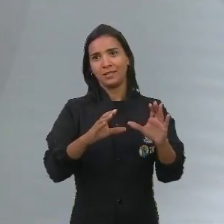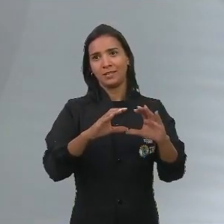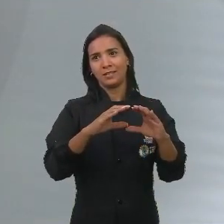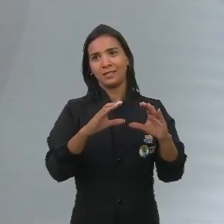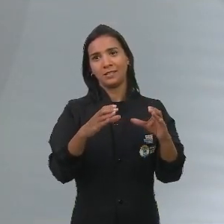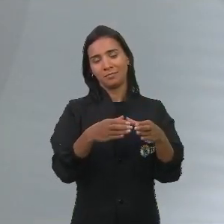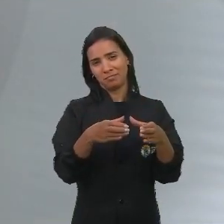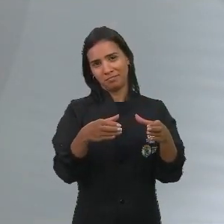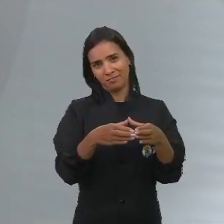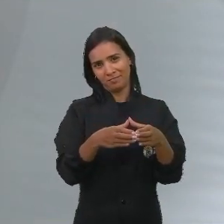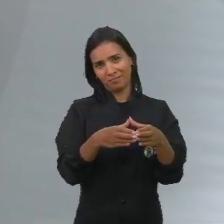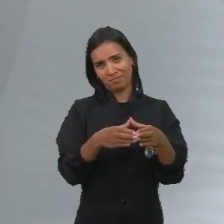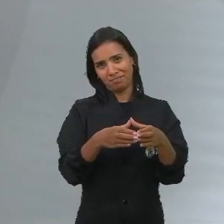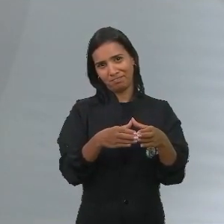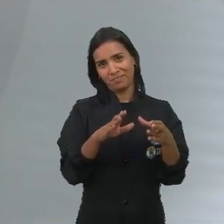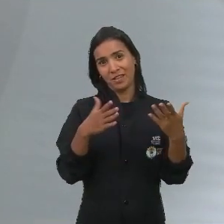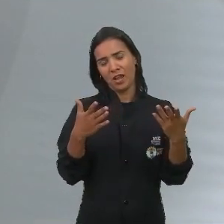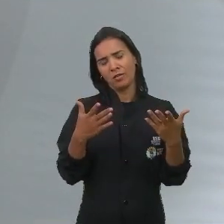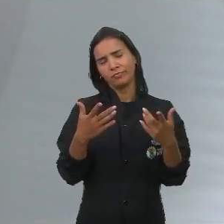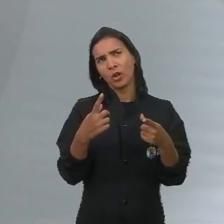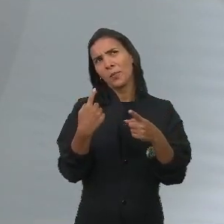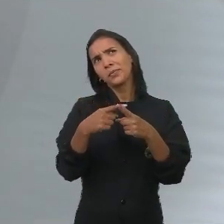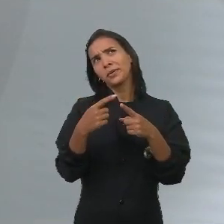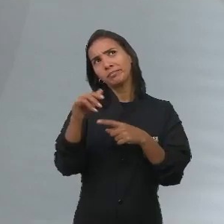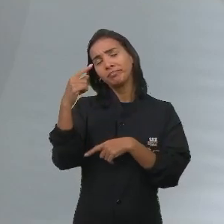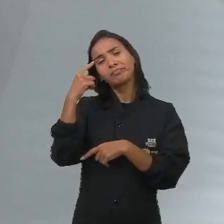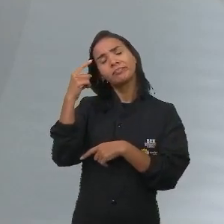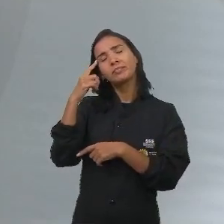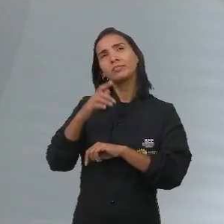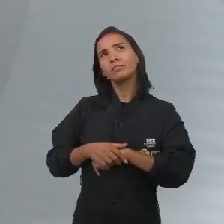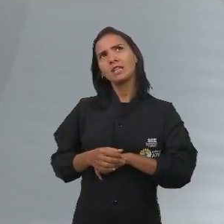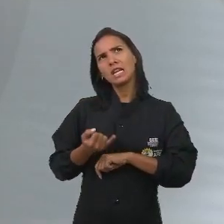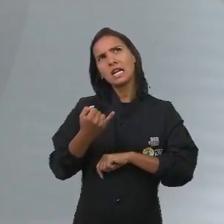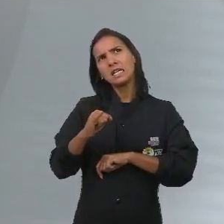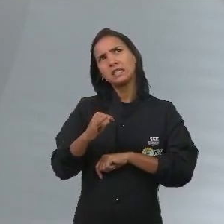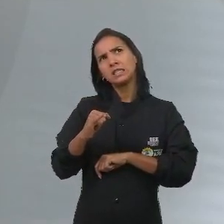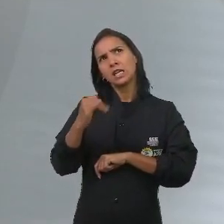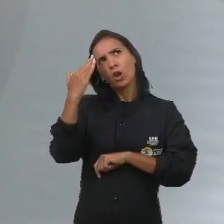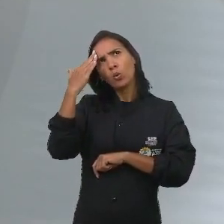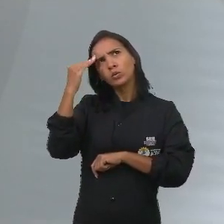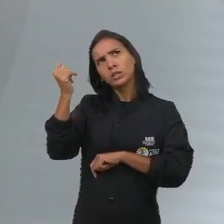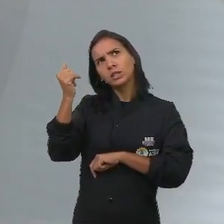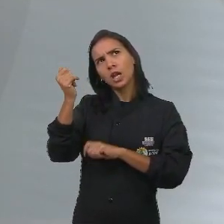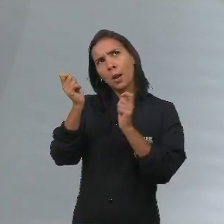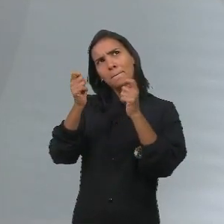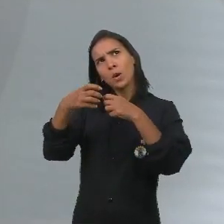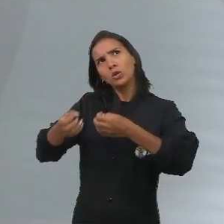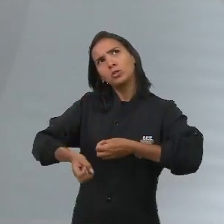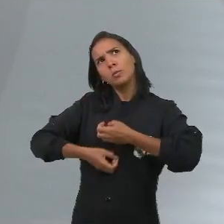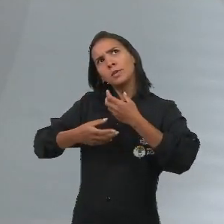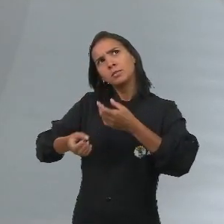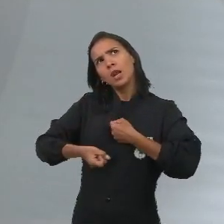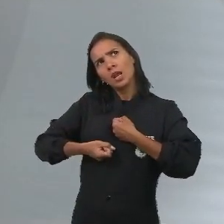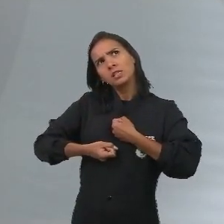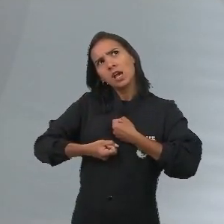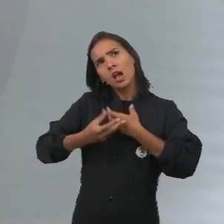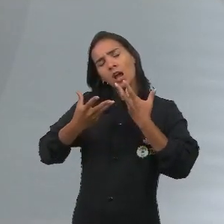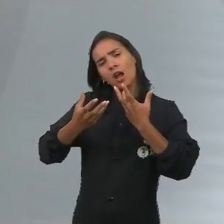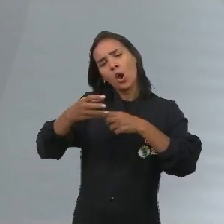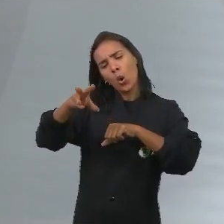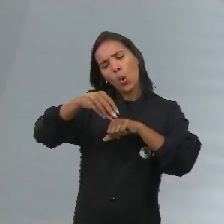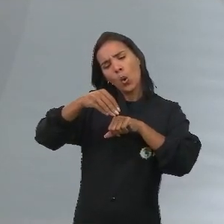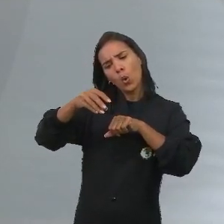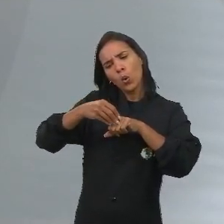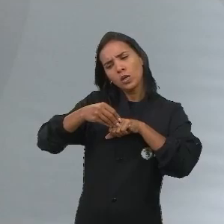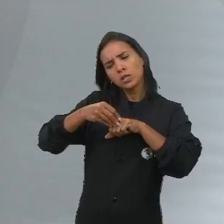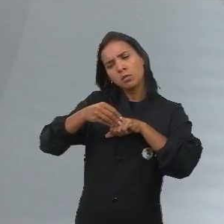populares se eu posso me expressar se é um saber se é um conhecimento e esse conhecimento perpassa por um